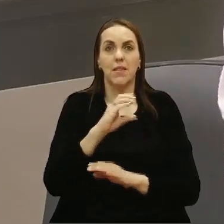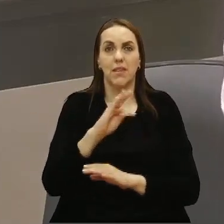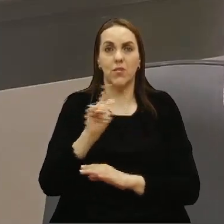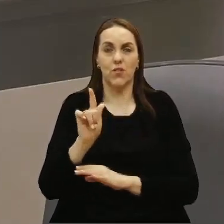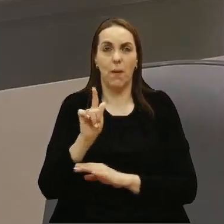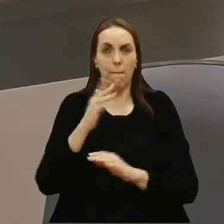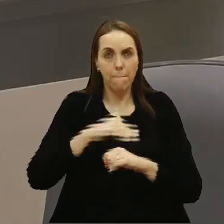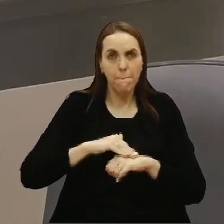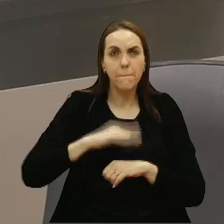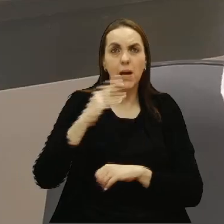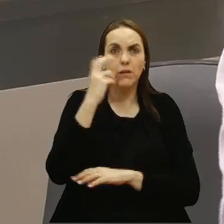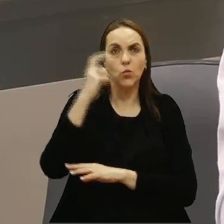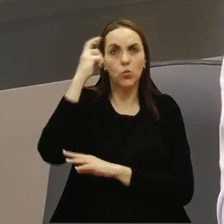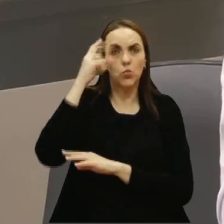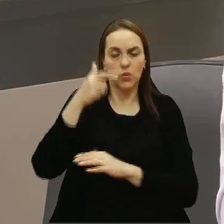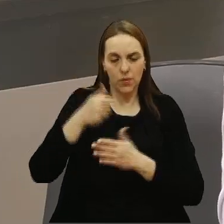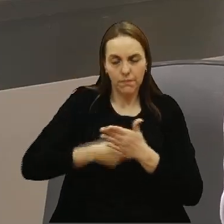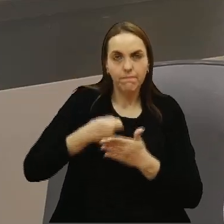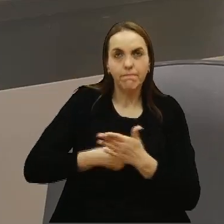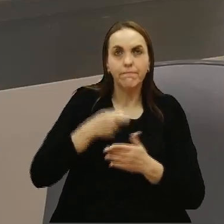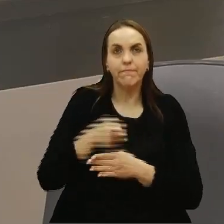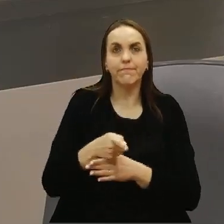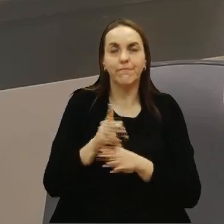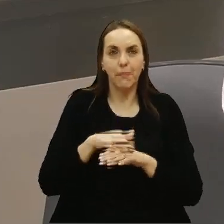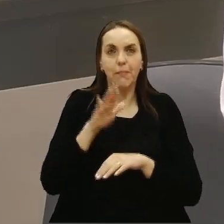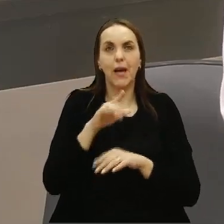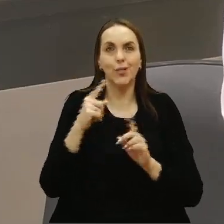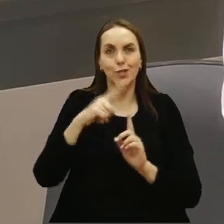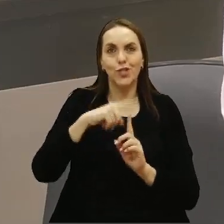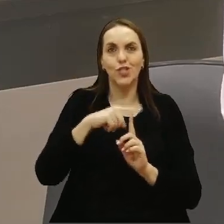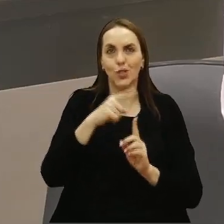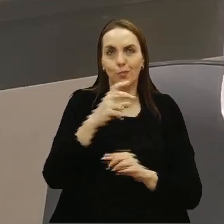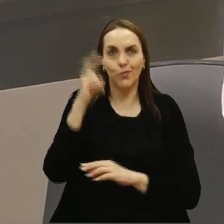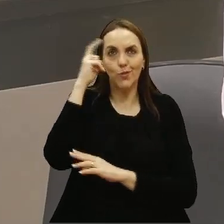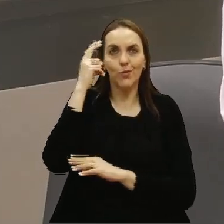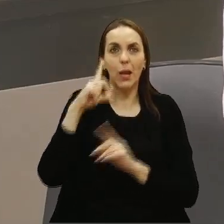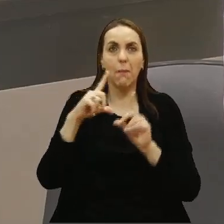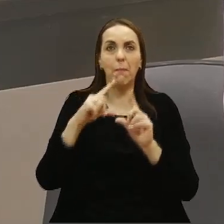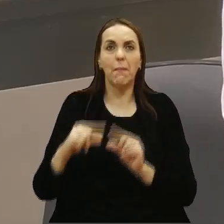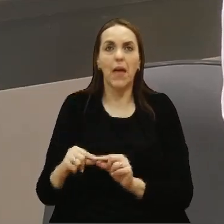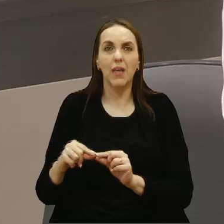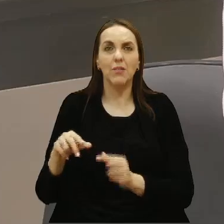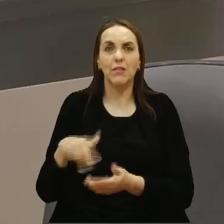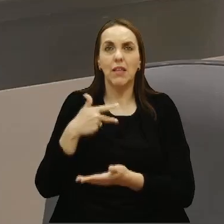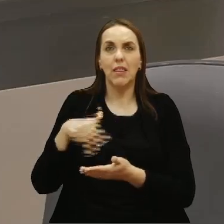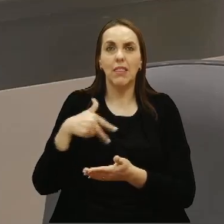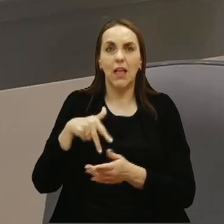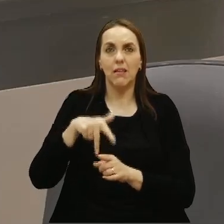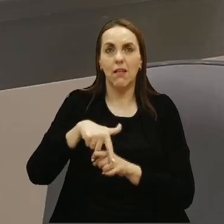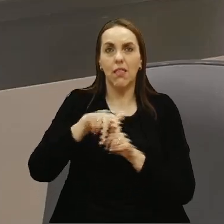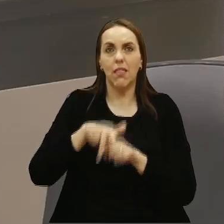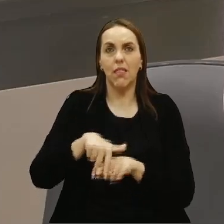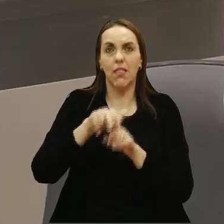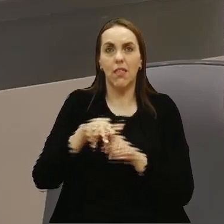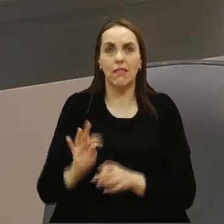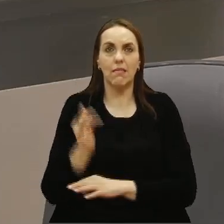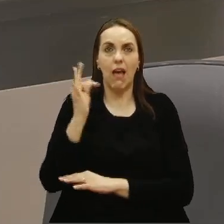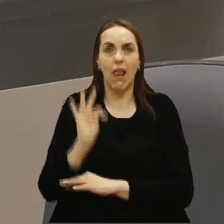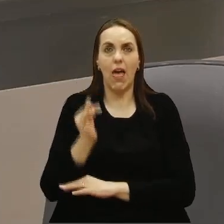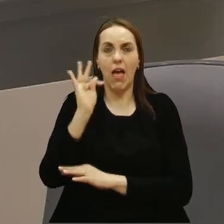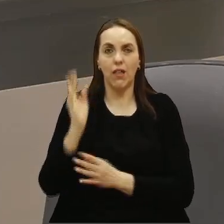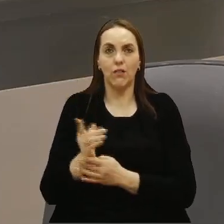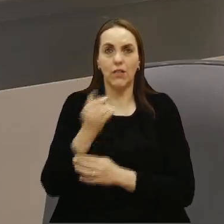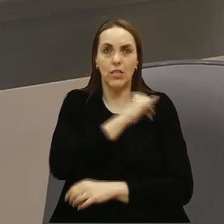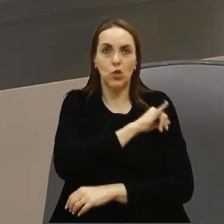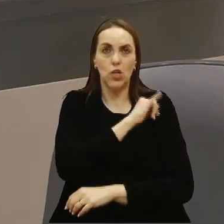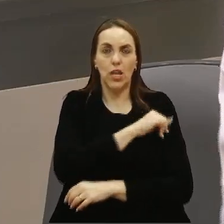mais cultura assim que o senhor está lutando aqui, por mais desse tipo de cultura, e menos, por exemplo, a dança do cavalo taradão lá, por exemplo, no Rio de Janeiro, ou o funk que vem